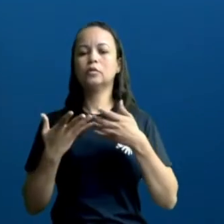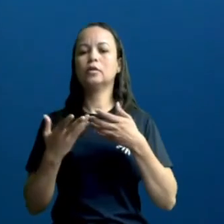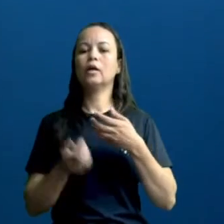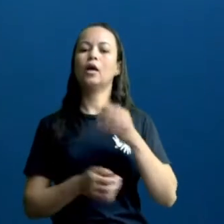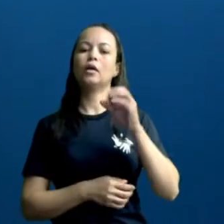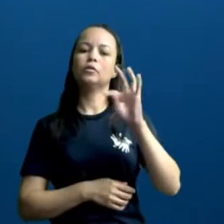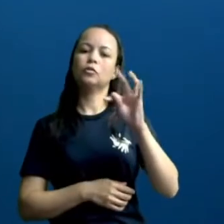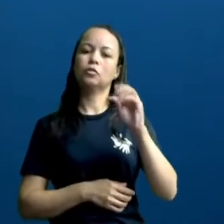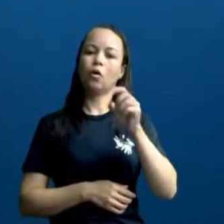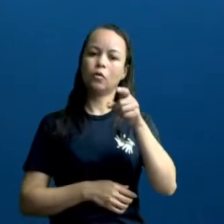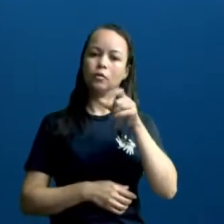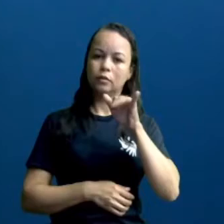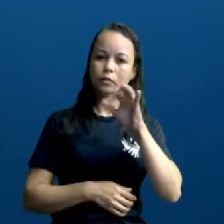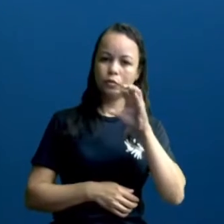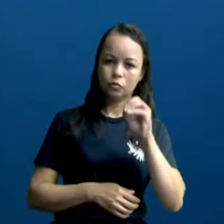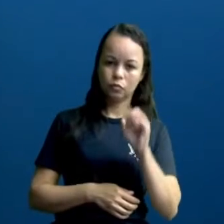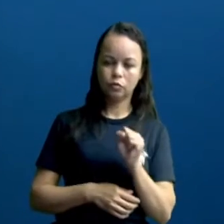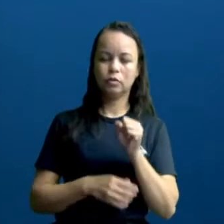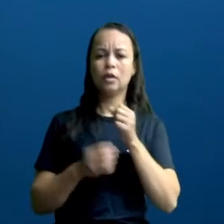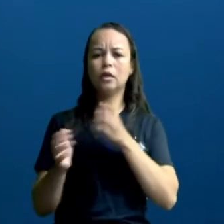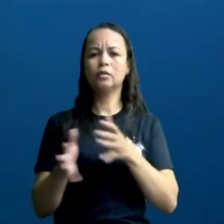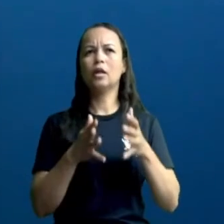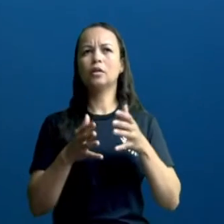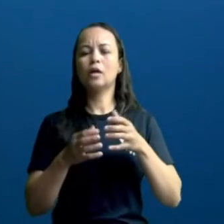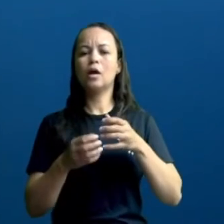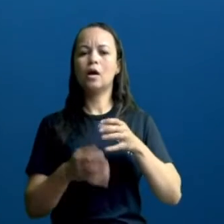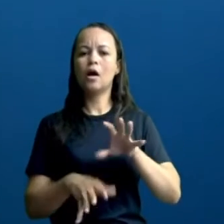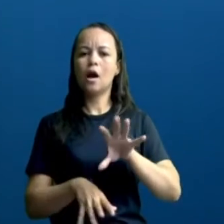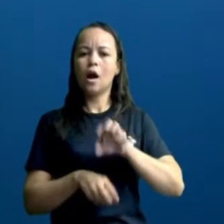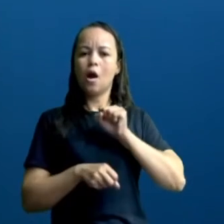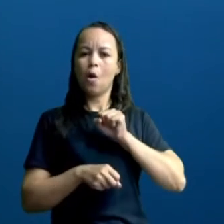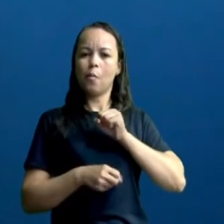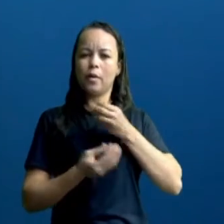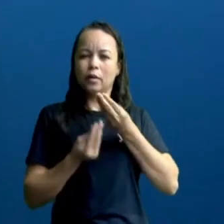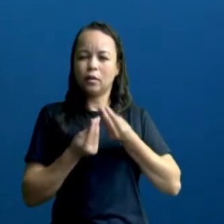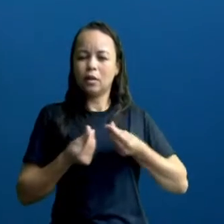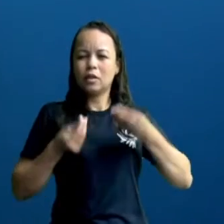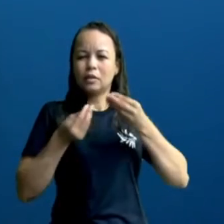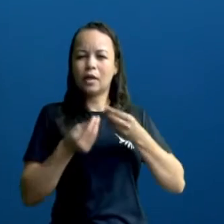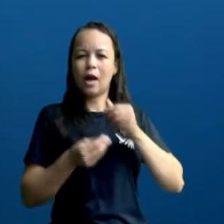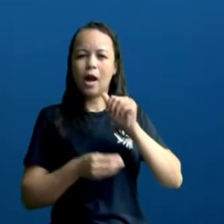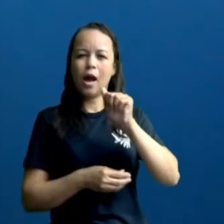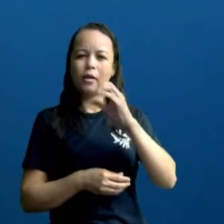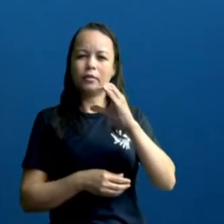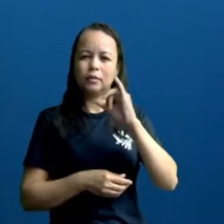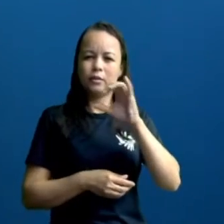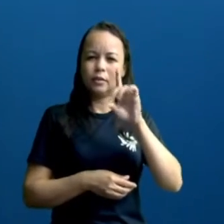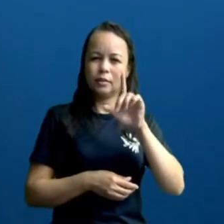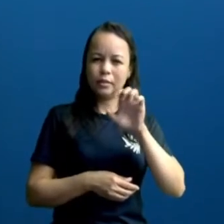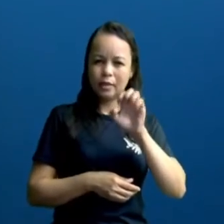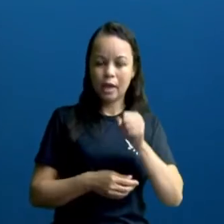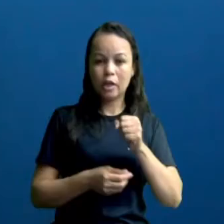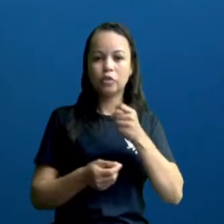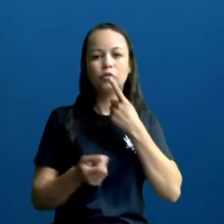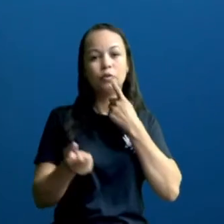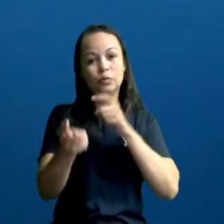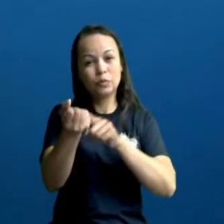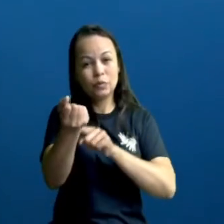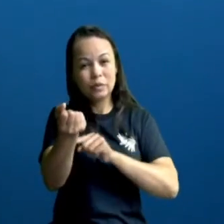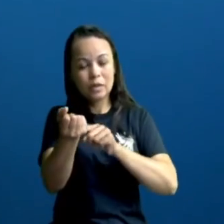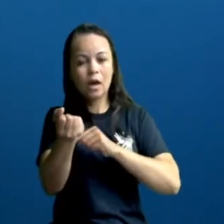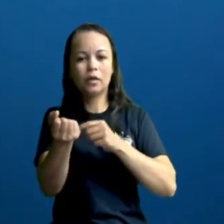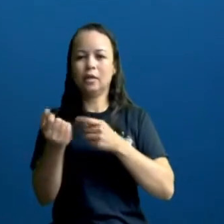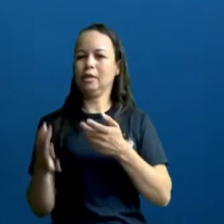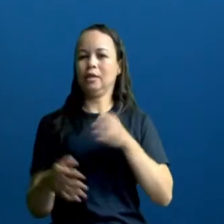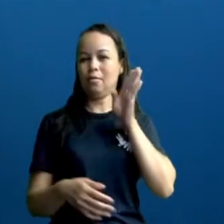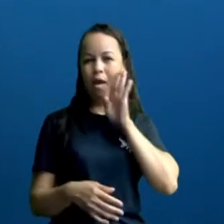tóxico, que vai fazer com que a gente aumente a nossa acidez do nosso organismo, acidez do sangue, que isso não é legal. Então,